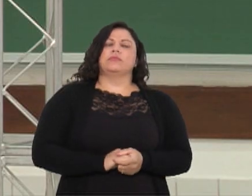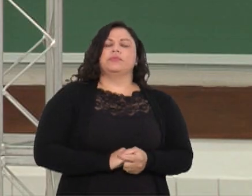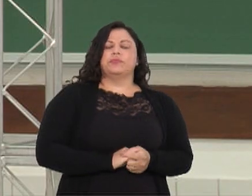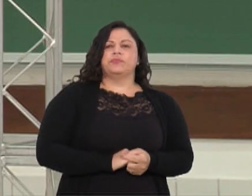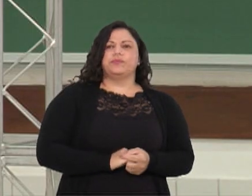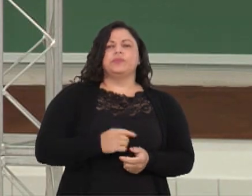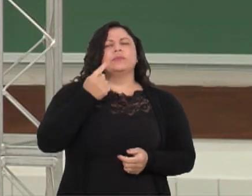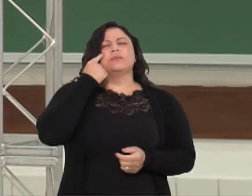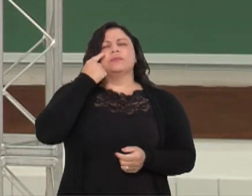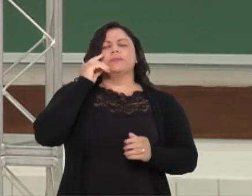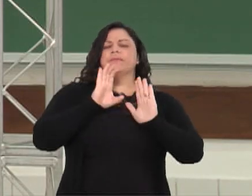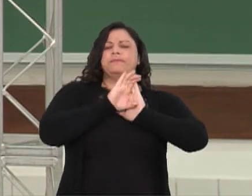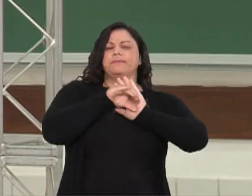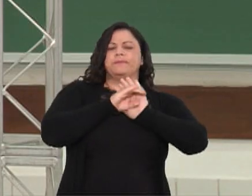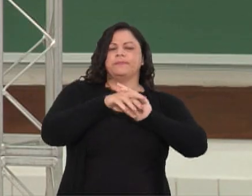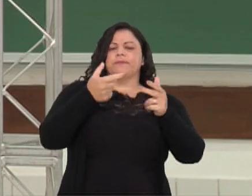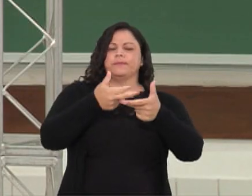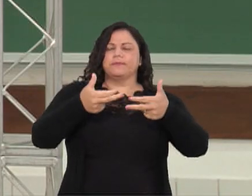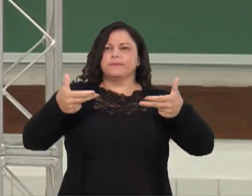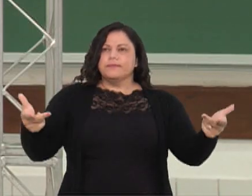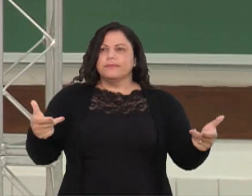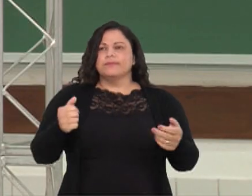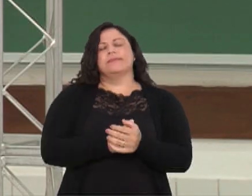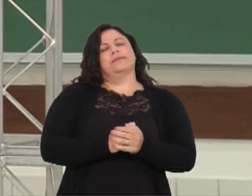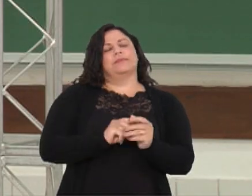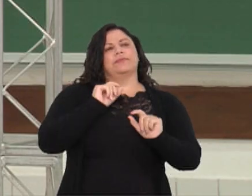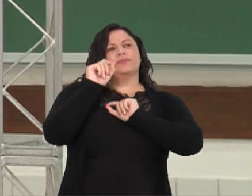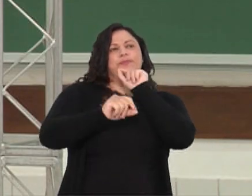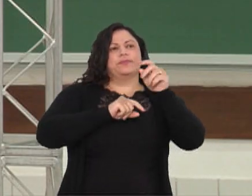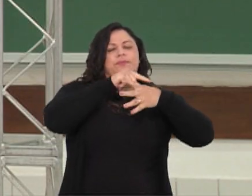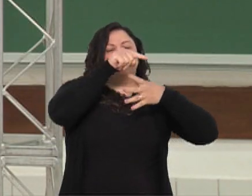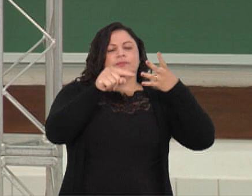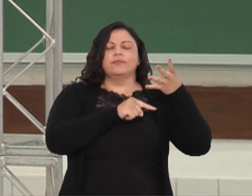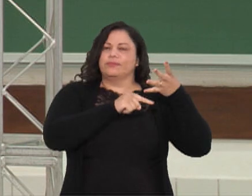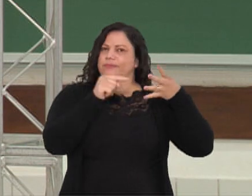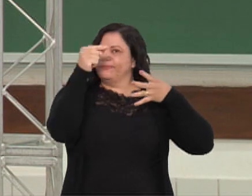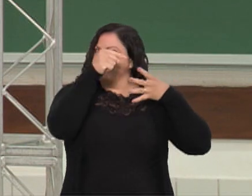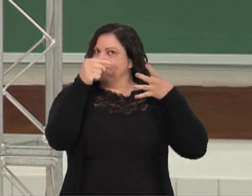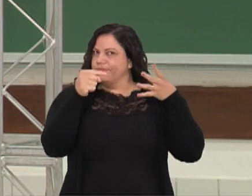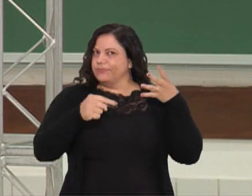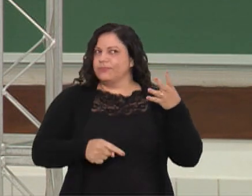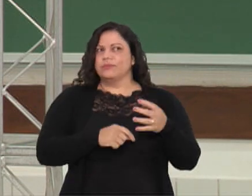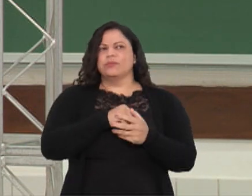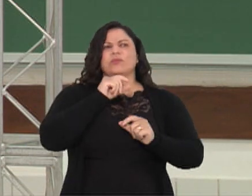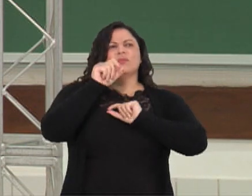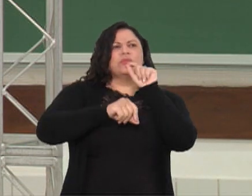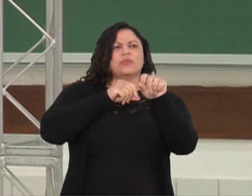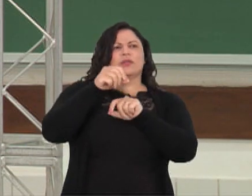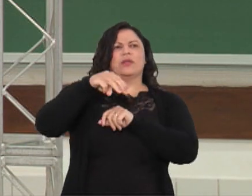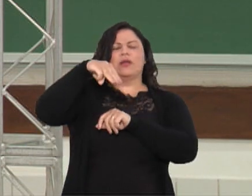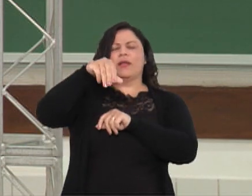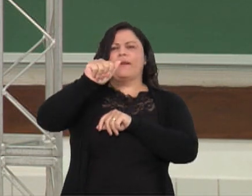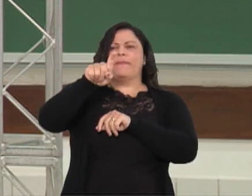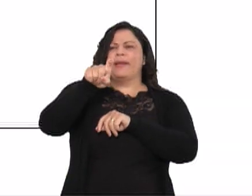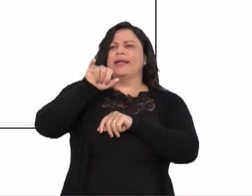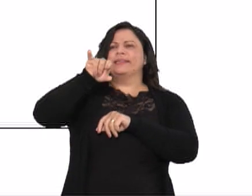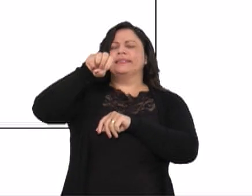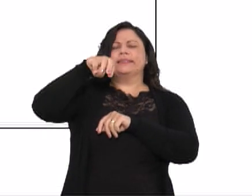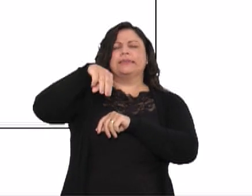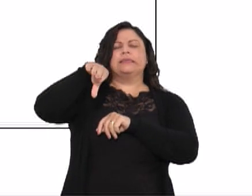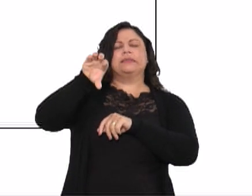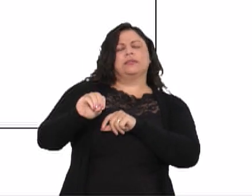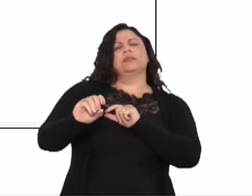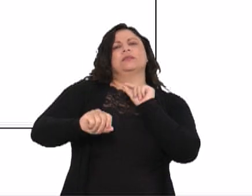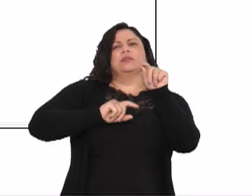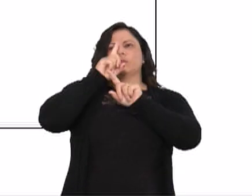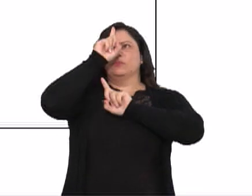Vamos ver alguns conceitos da seguinte maneira: conceito de marxismo e de ideologia,